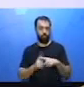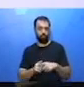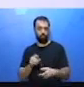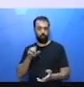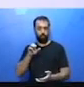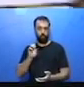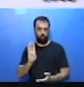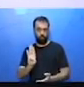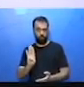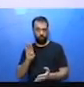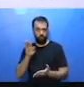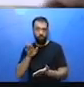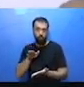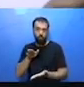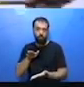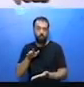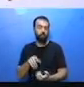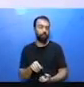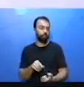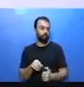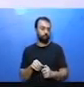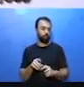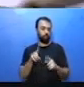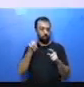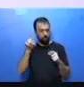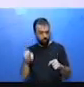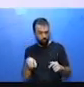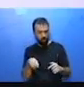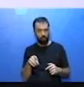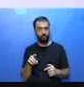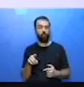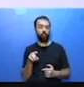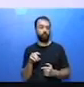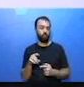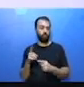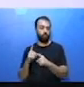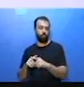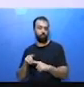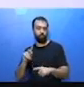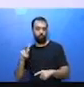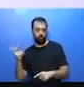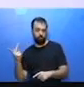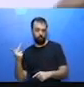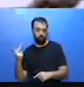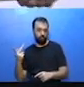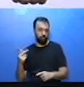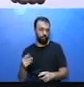do losango é que tem uma continha de mais aqui. Tem que estar dentro do parênteses, a fórmula é essa.